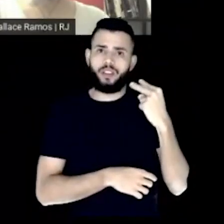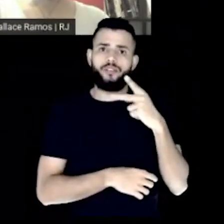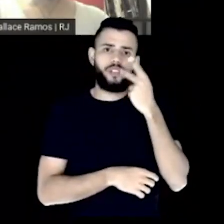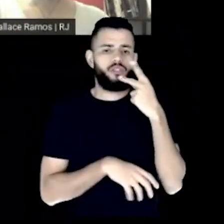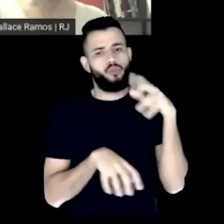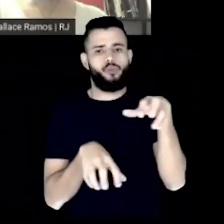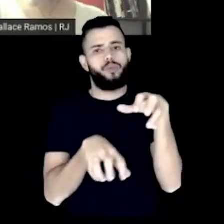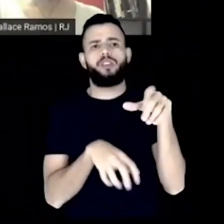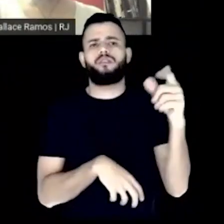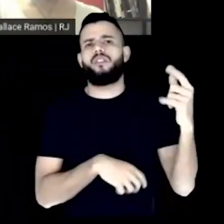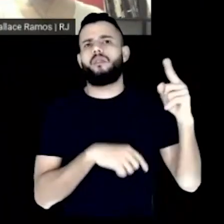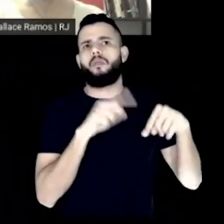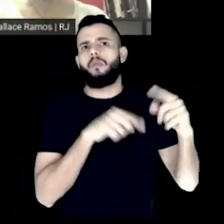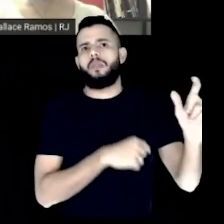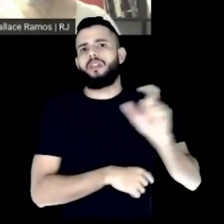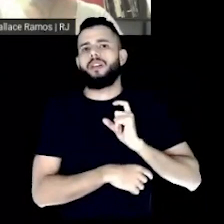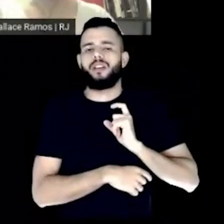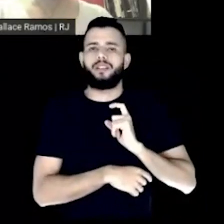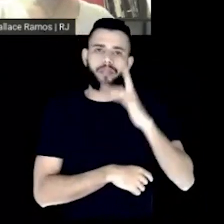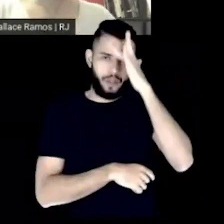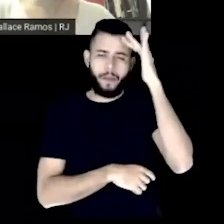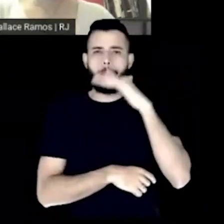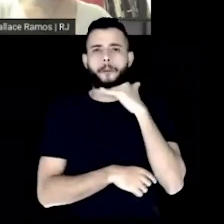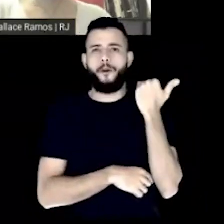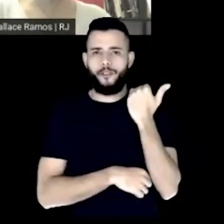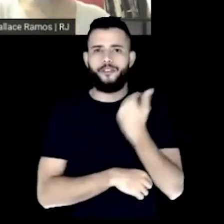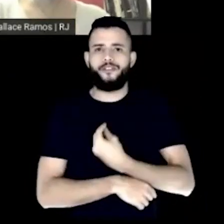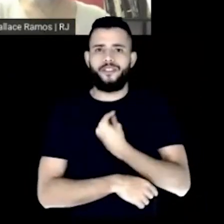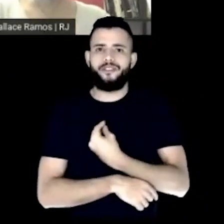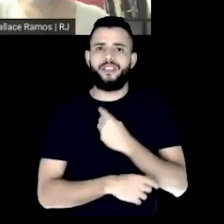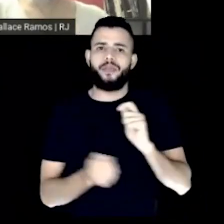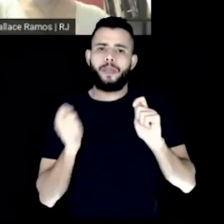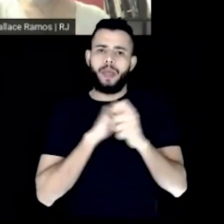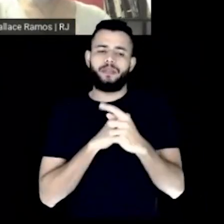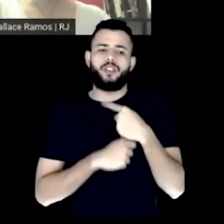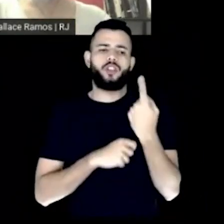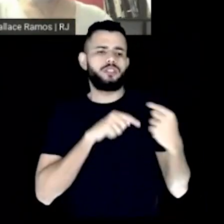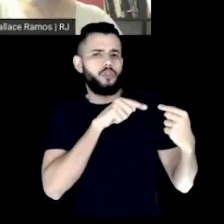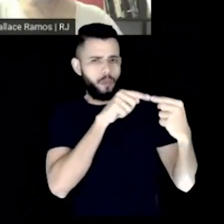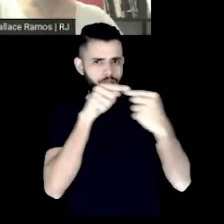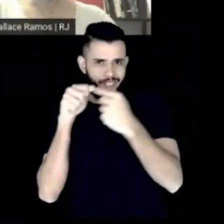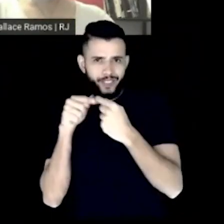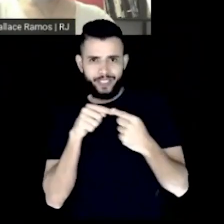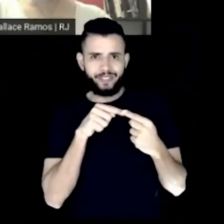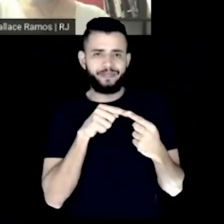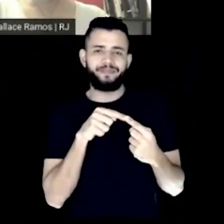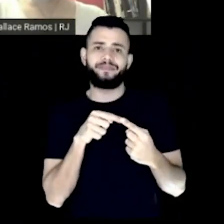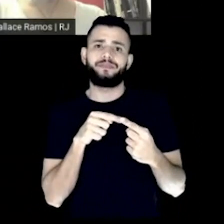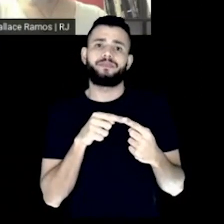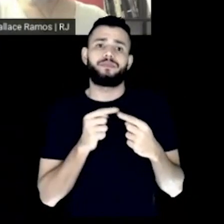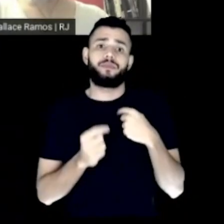me verem falando que são zumbis, eles provavelmente vão me xingar. Então, eles são tipo, mortos-vivos adaptados para as nossas combinações, assim,